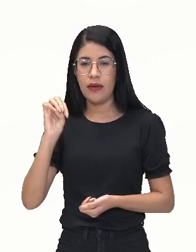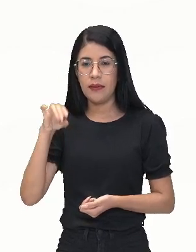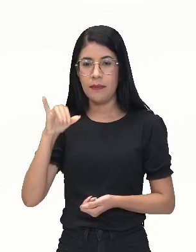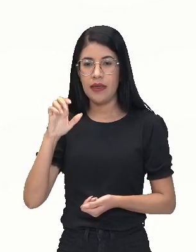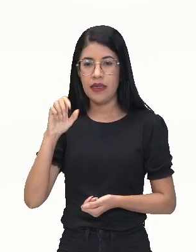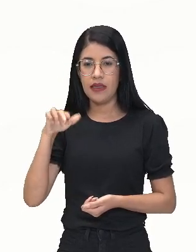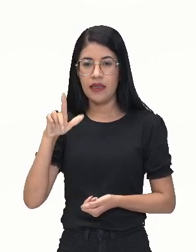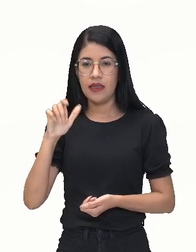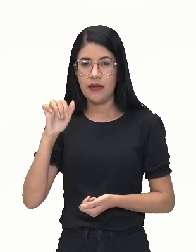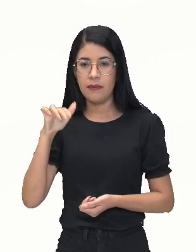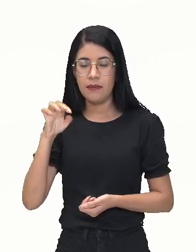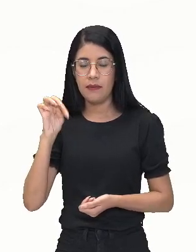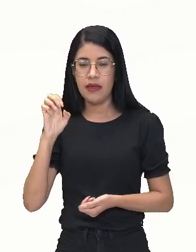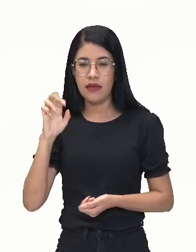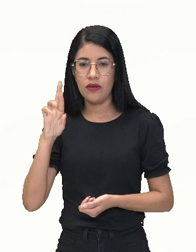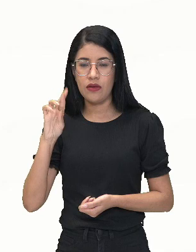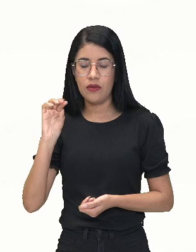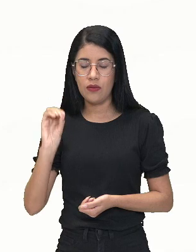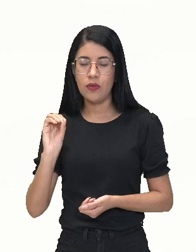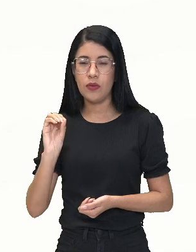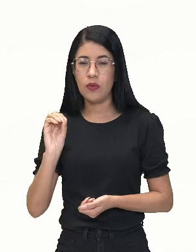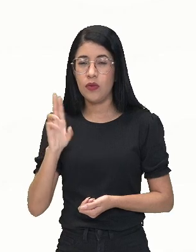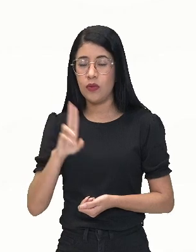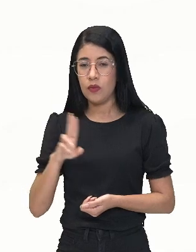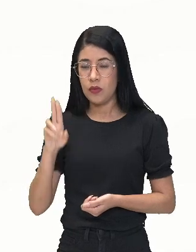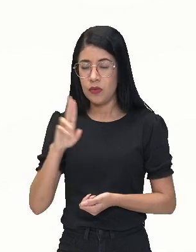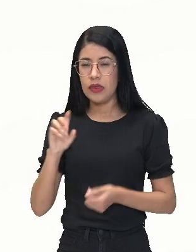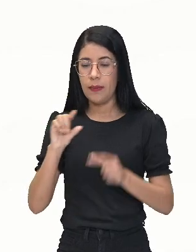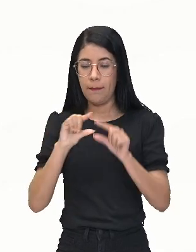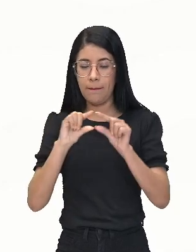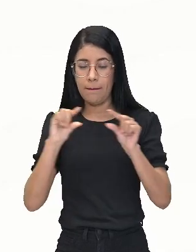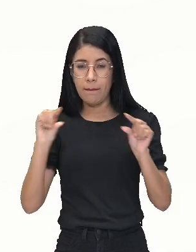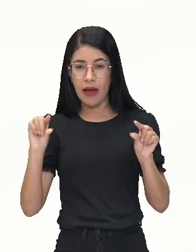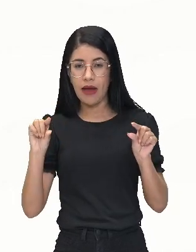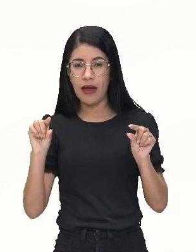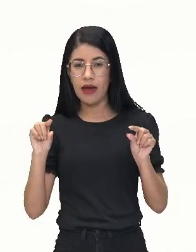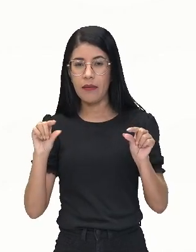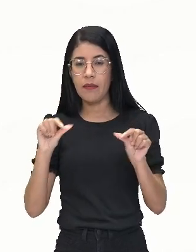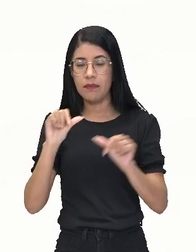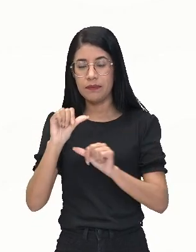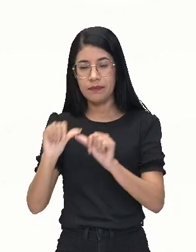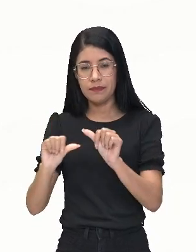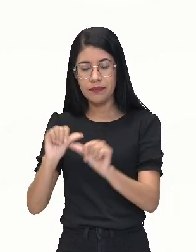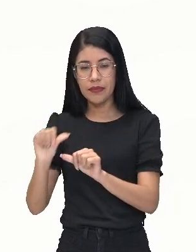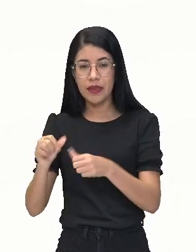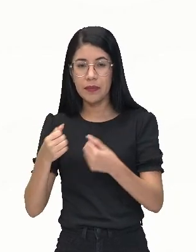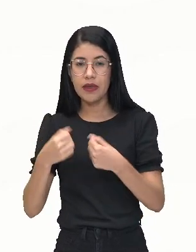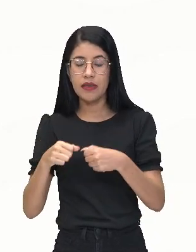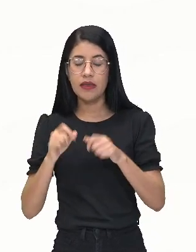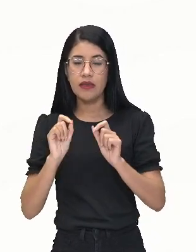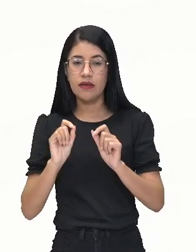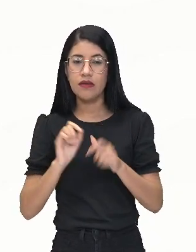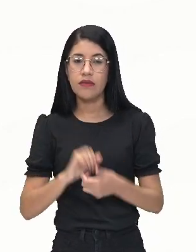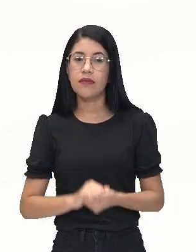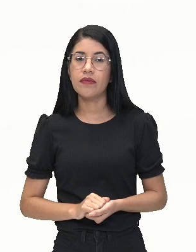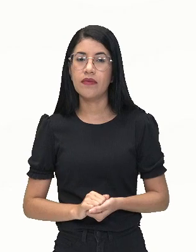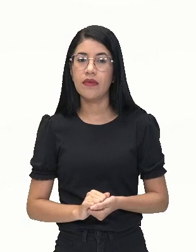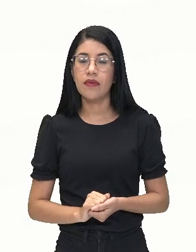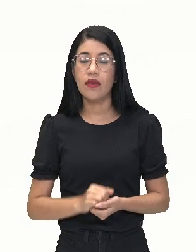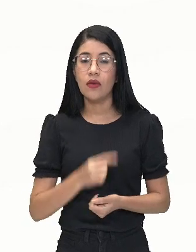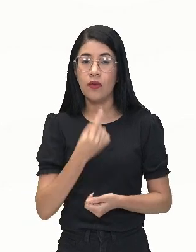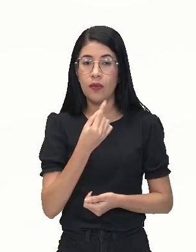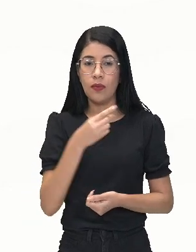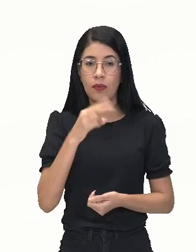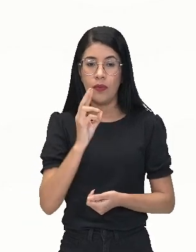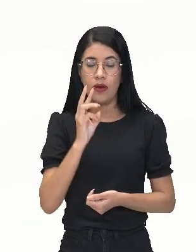milímetros. Para mim usar essa tabela de conversão, eu faço assim, ó. 1 quilômetro,